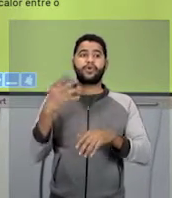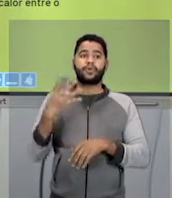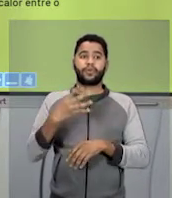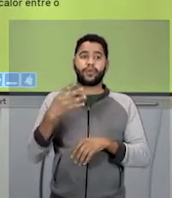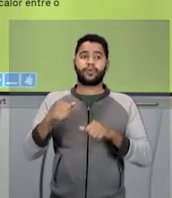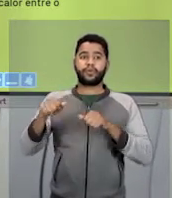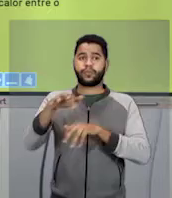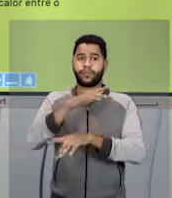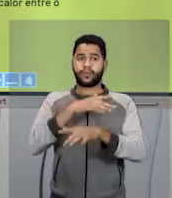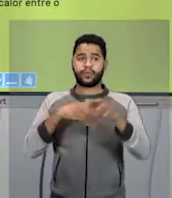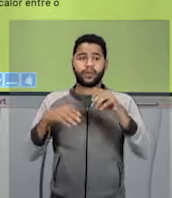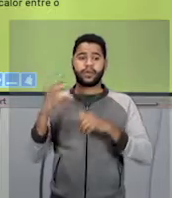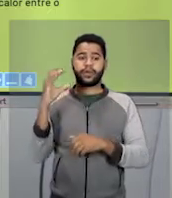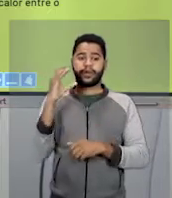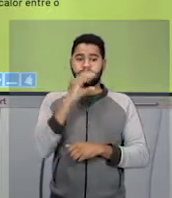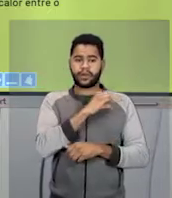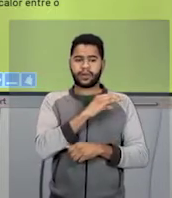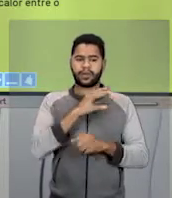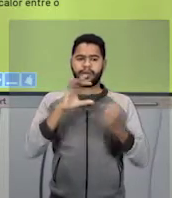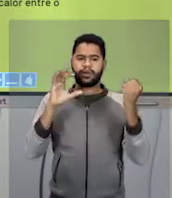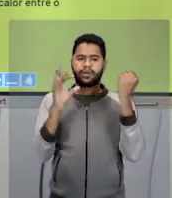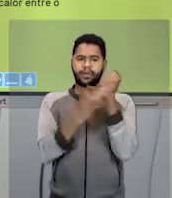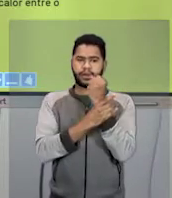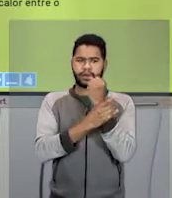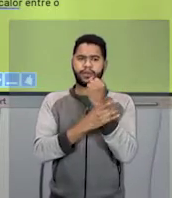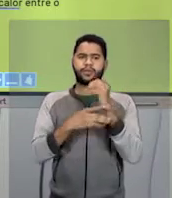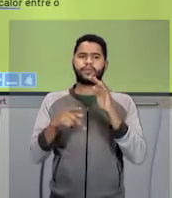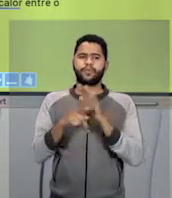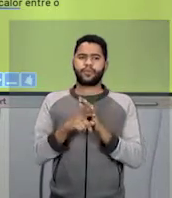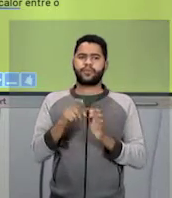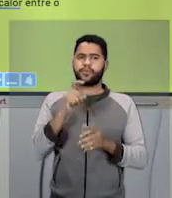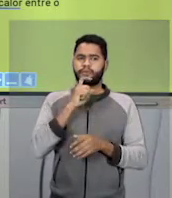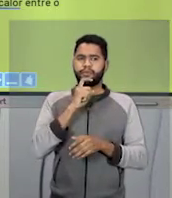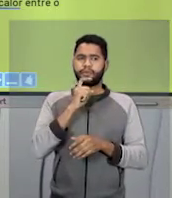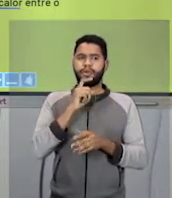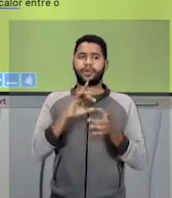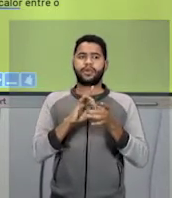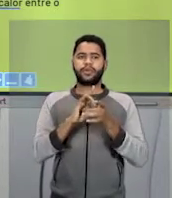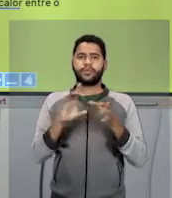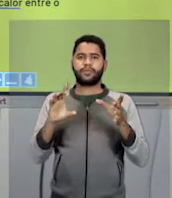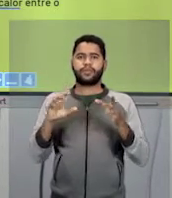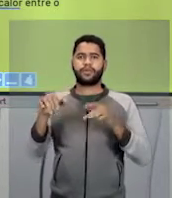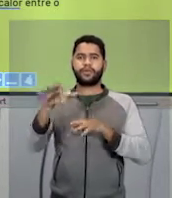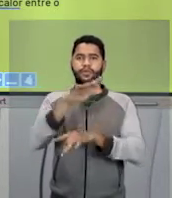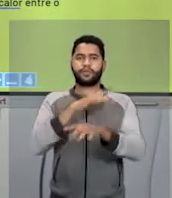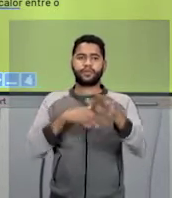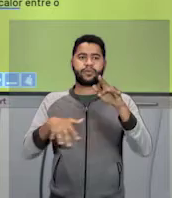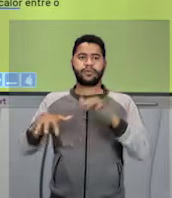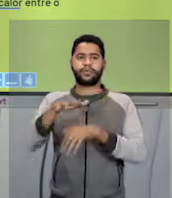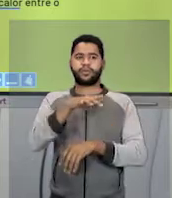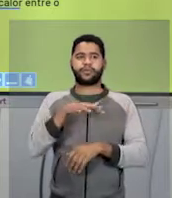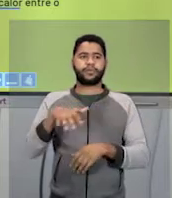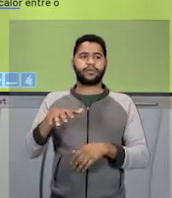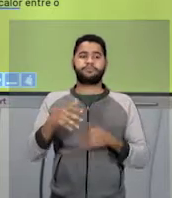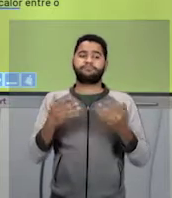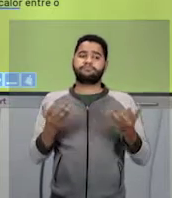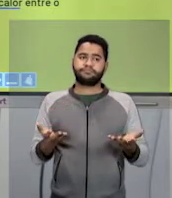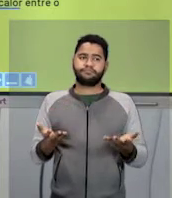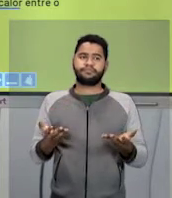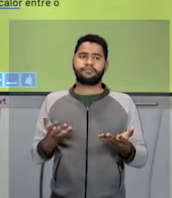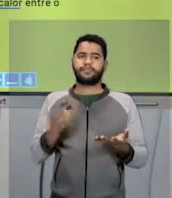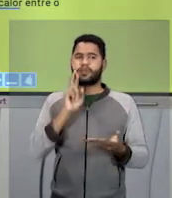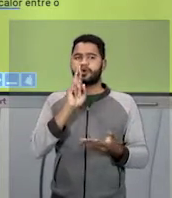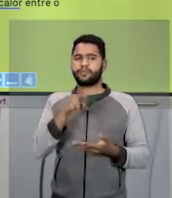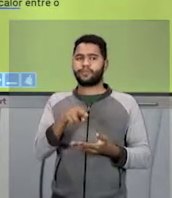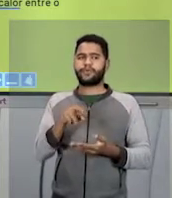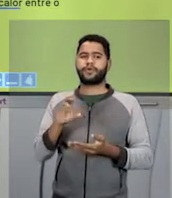reduzir o fluxo de calor, garantir a transmissão do frio e permitir a troca de calor com o ambiente. Enfim,